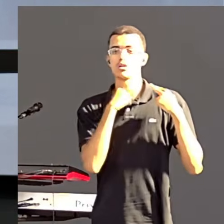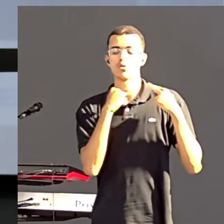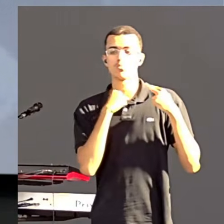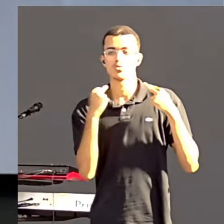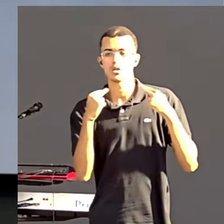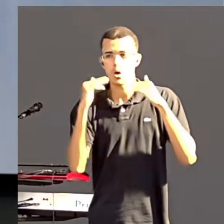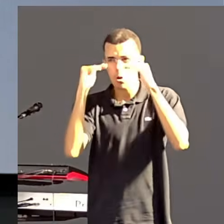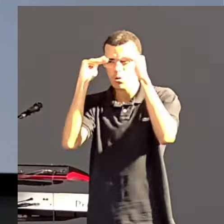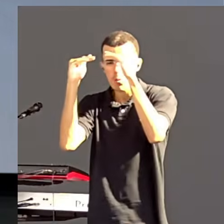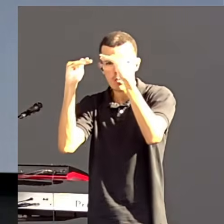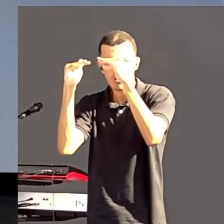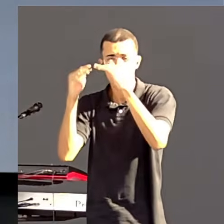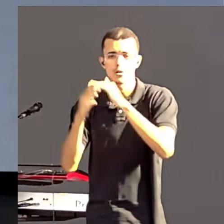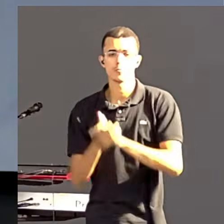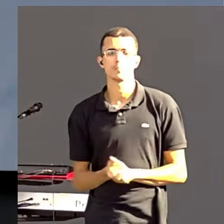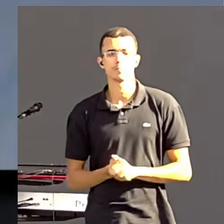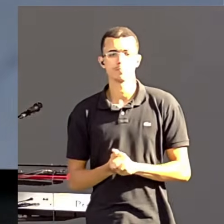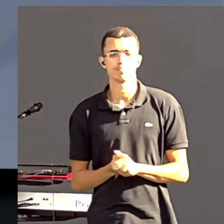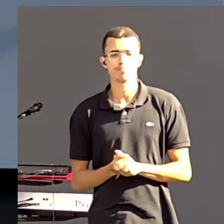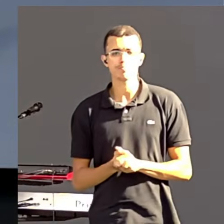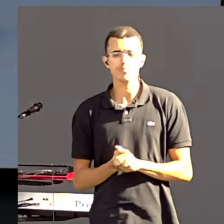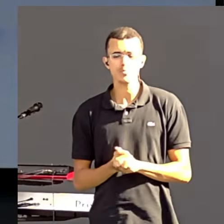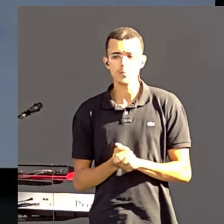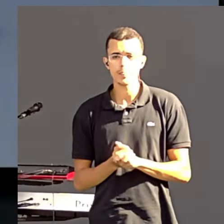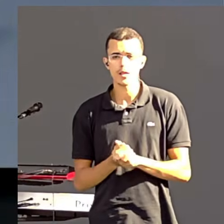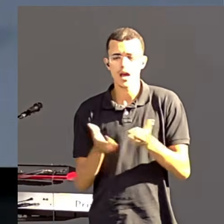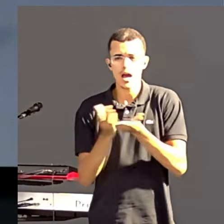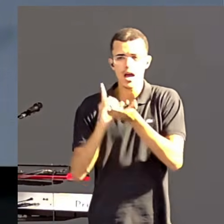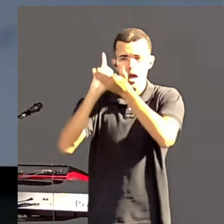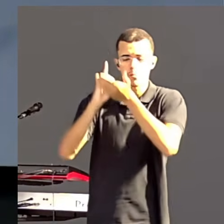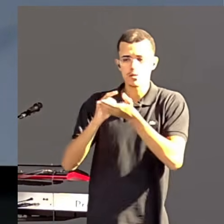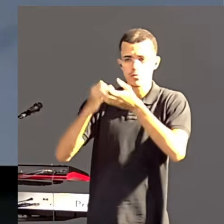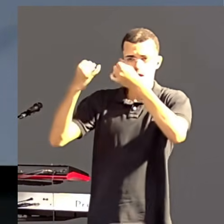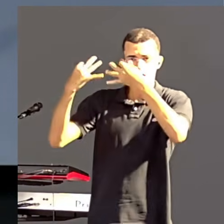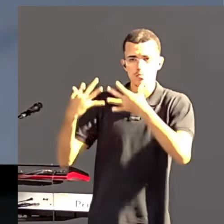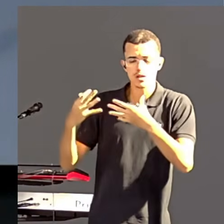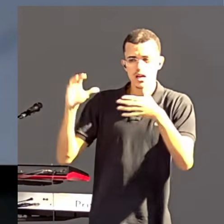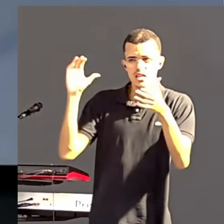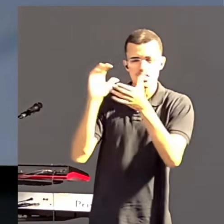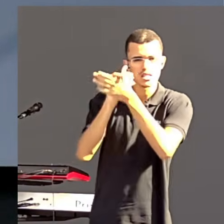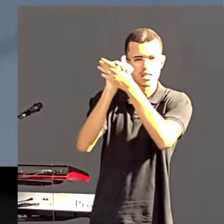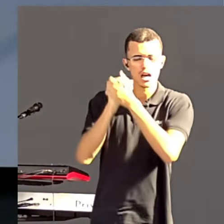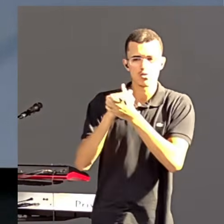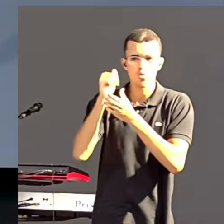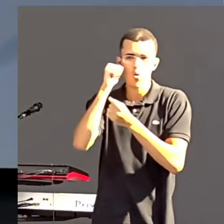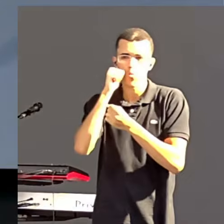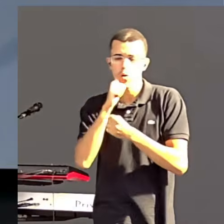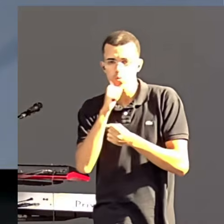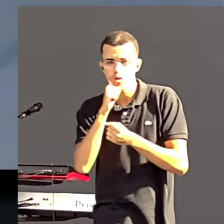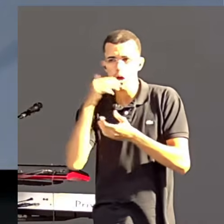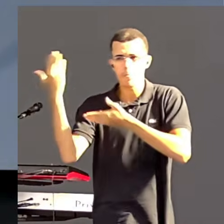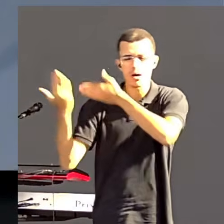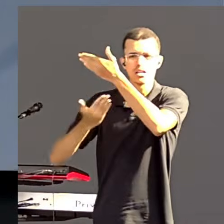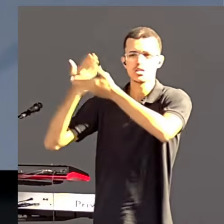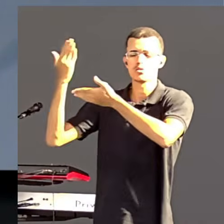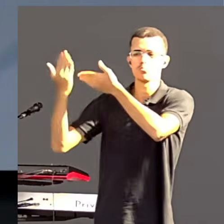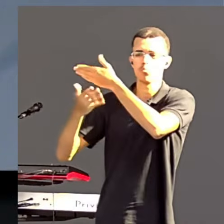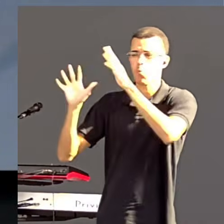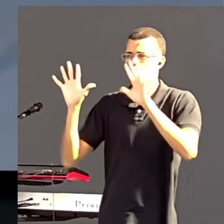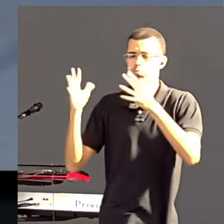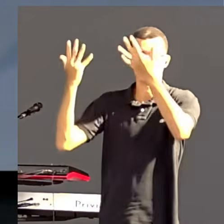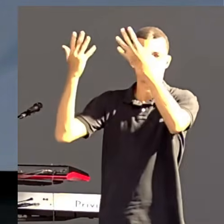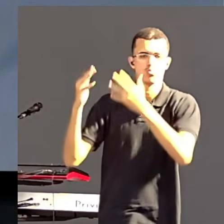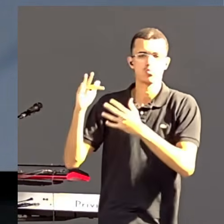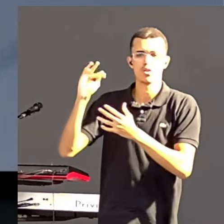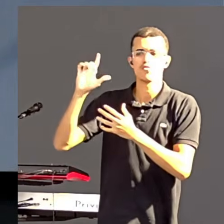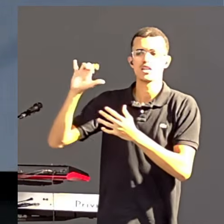Ele estava focado no cabelo. Aí a palavra diz que ele se casou com aquela mulher e participou das festas dos filisteus.